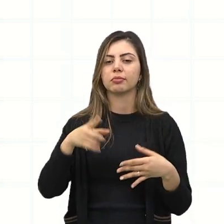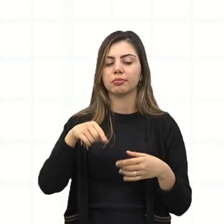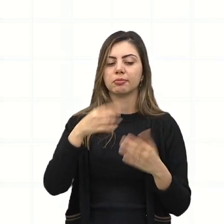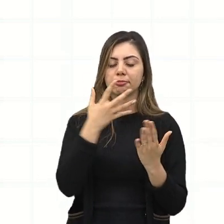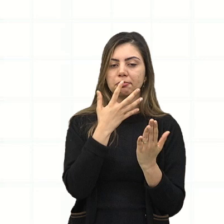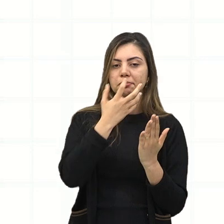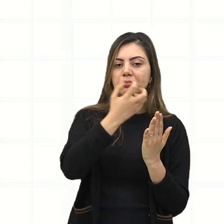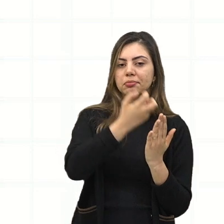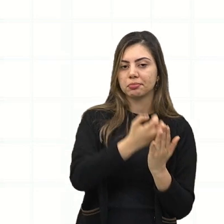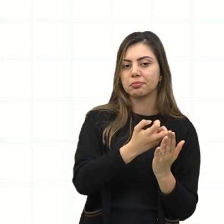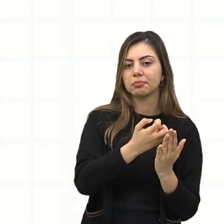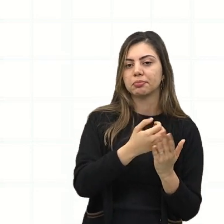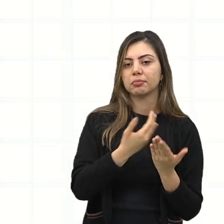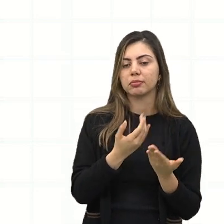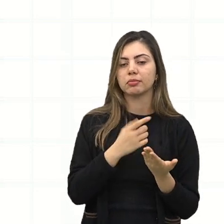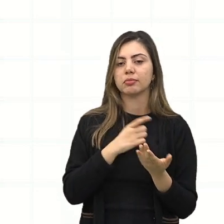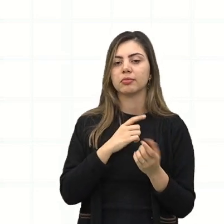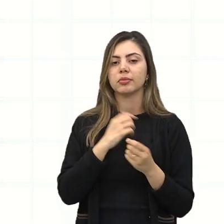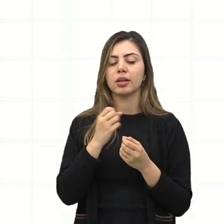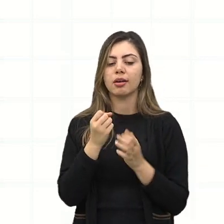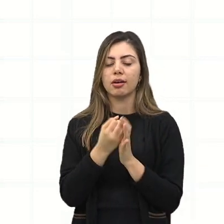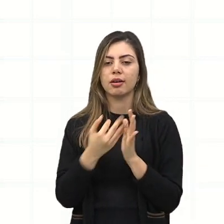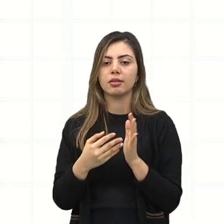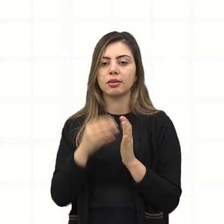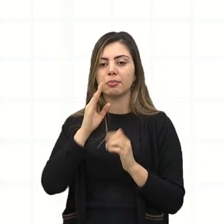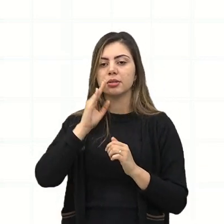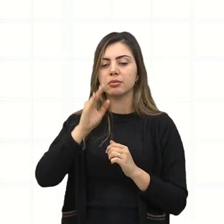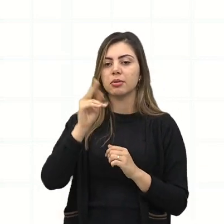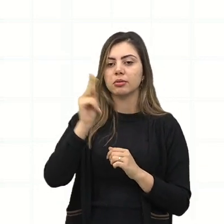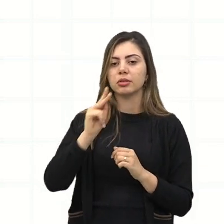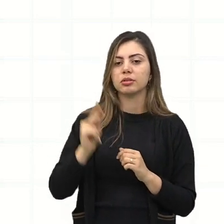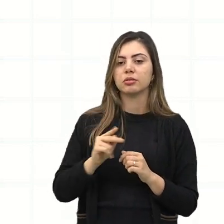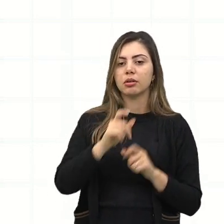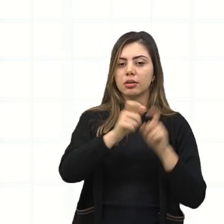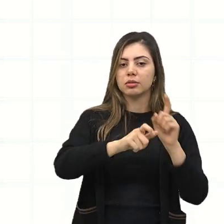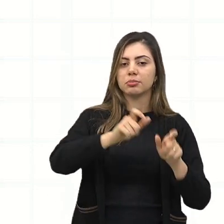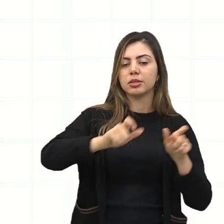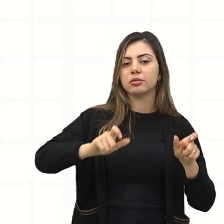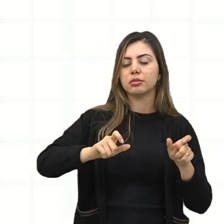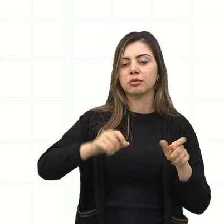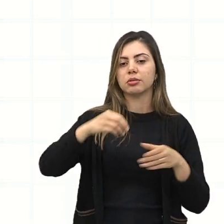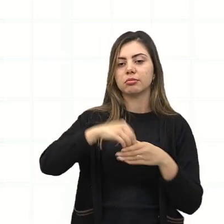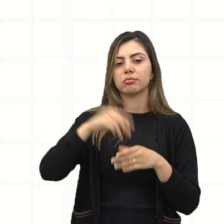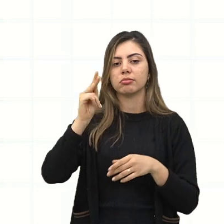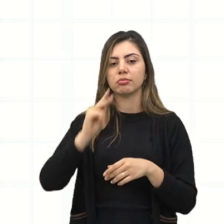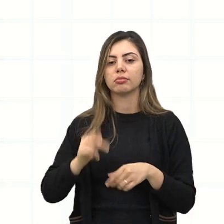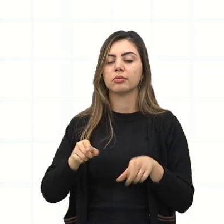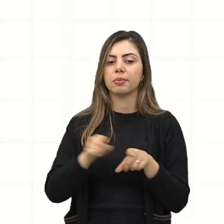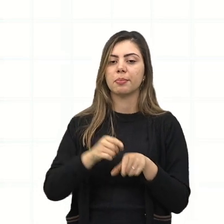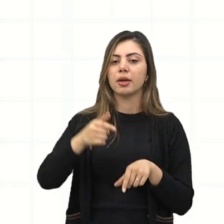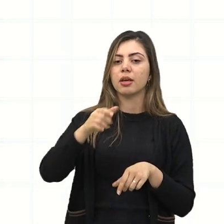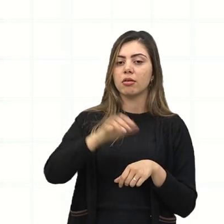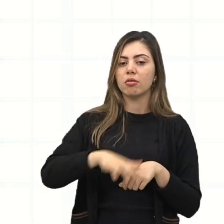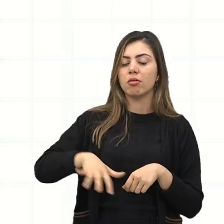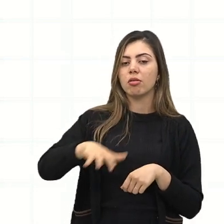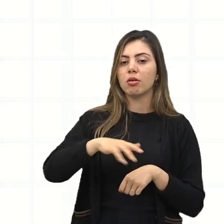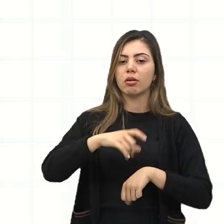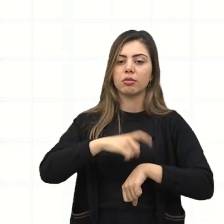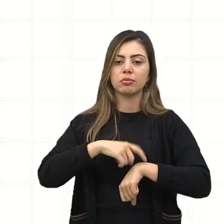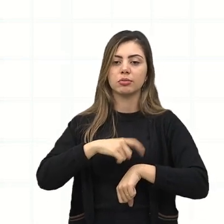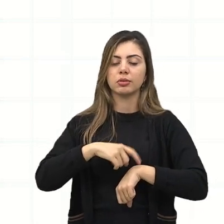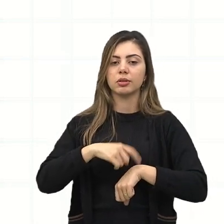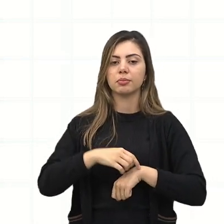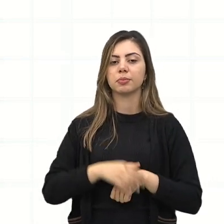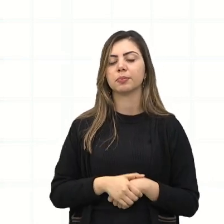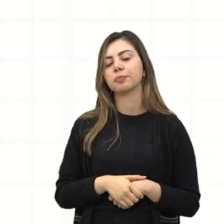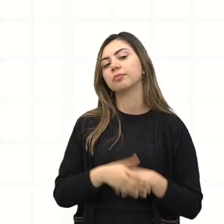atenção, inclui os elementos iniciais da história, como os personagens envolvidos, a identificação de espaço e tempo. A gente não